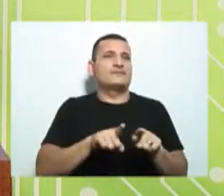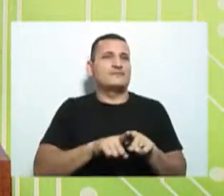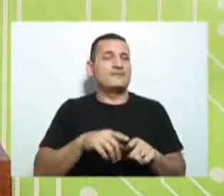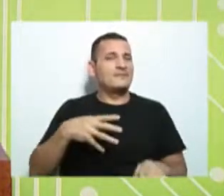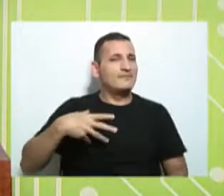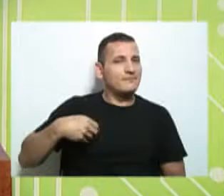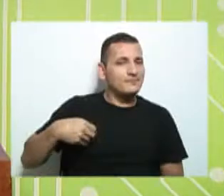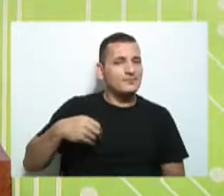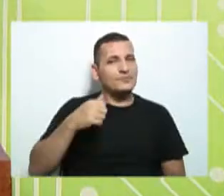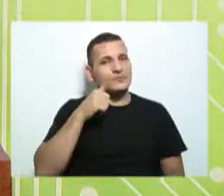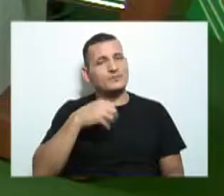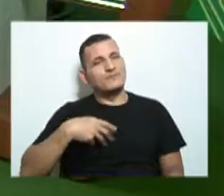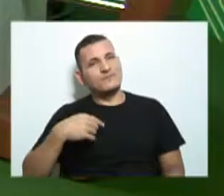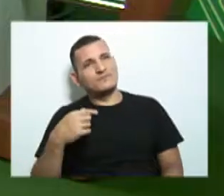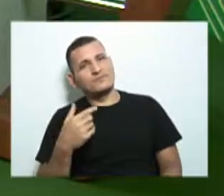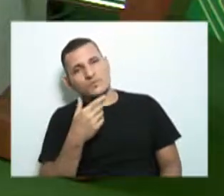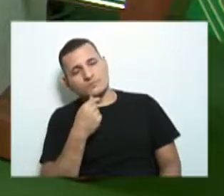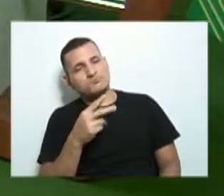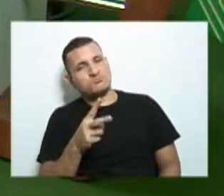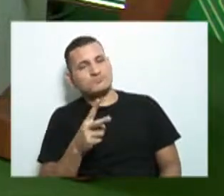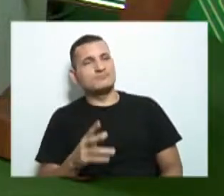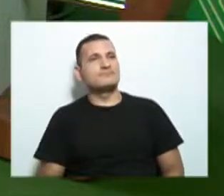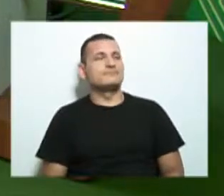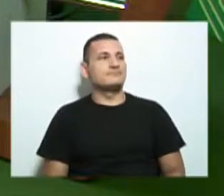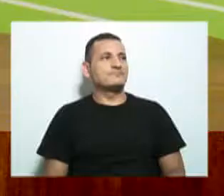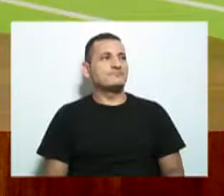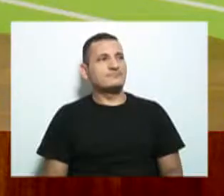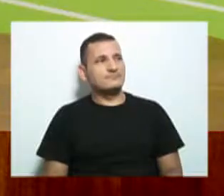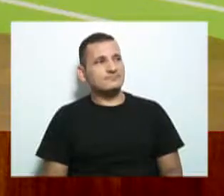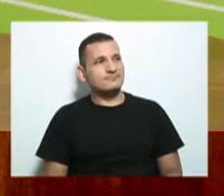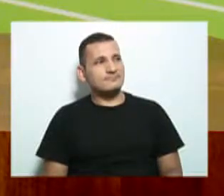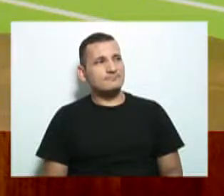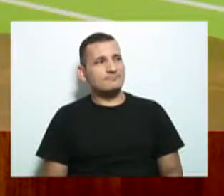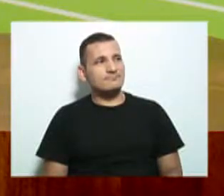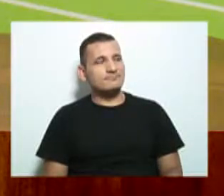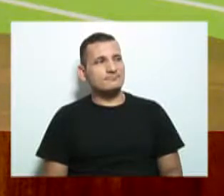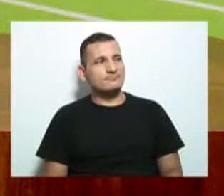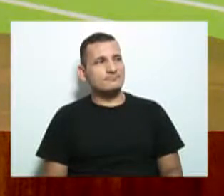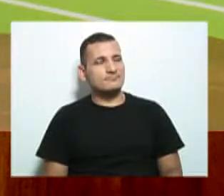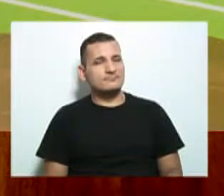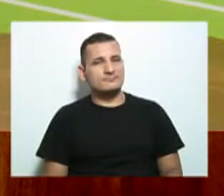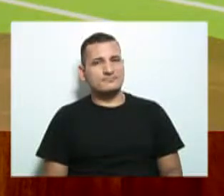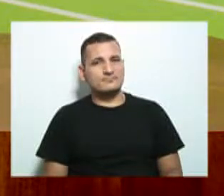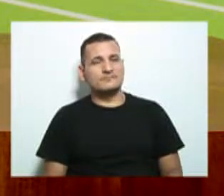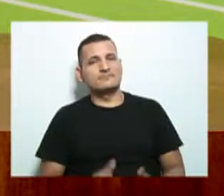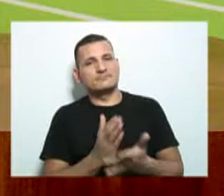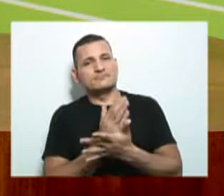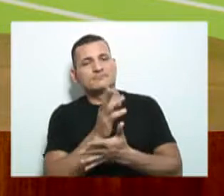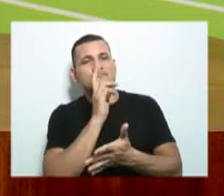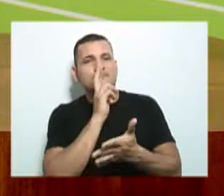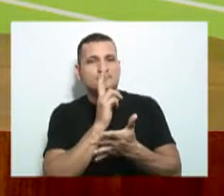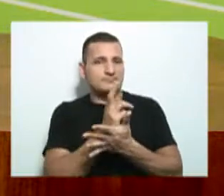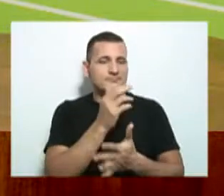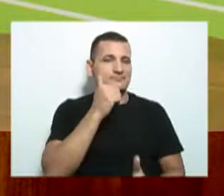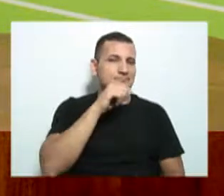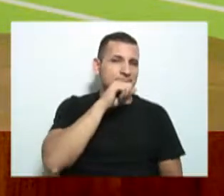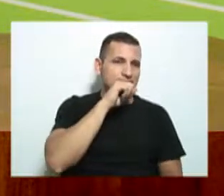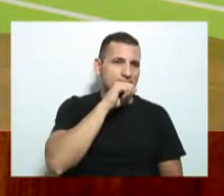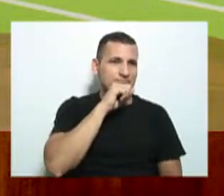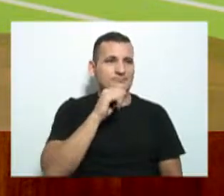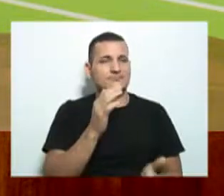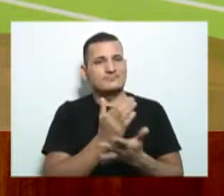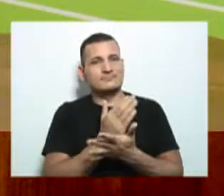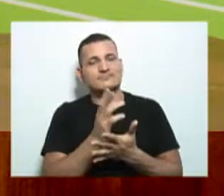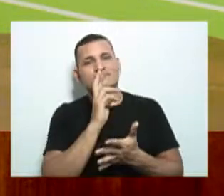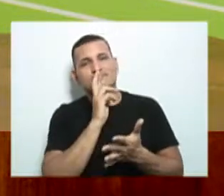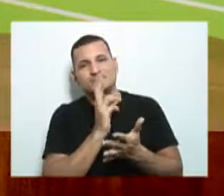filha, entenderam? O que responderam aí, professora? Então, alguns colocaram aqui que foi a mãe Outros colocaram que era os